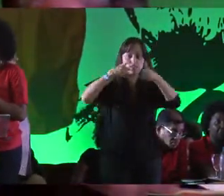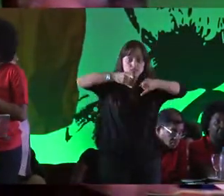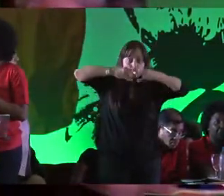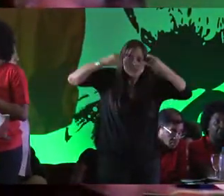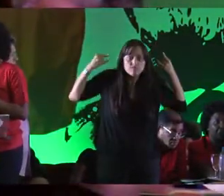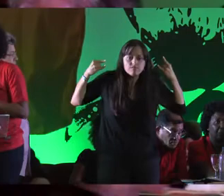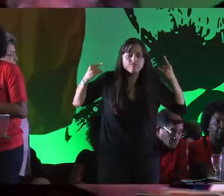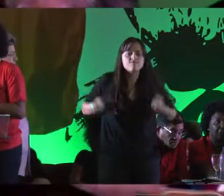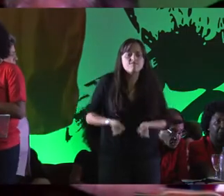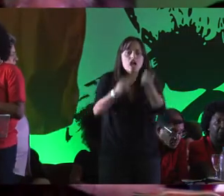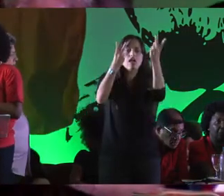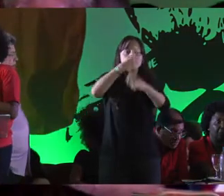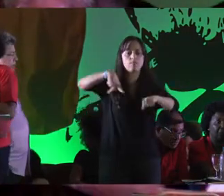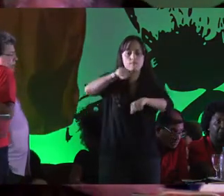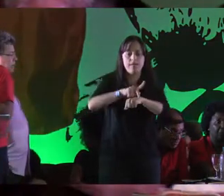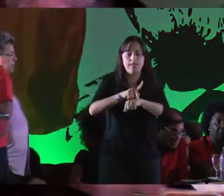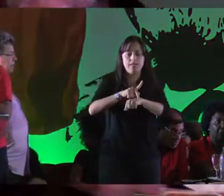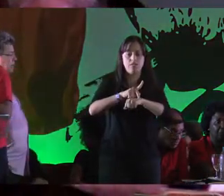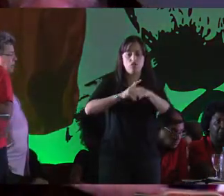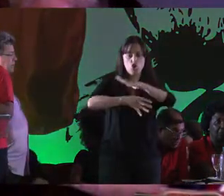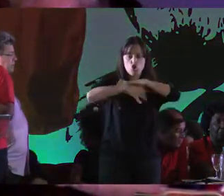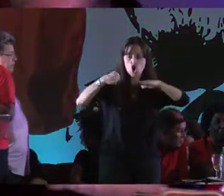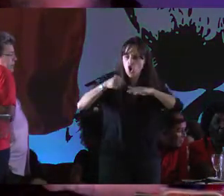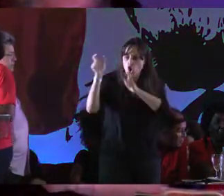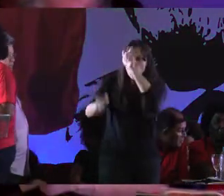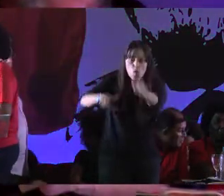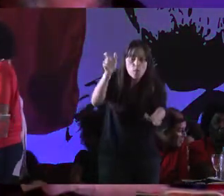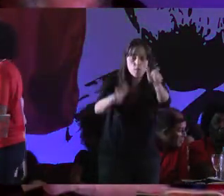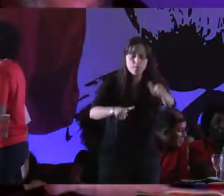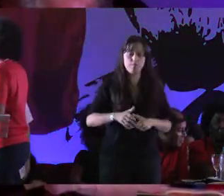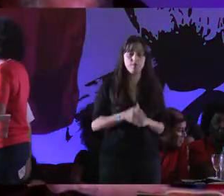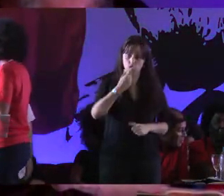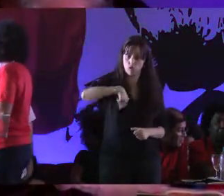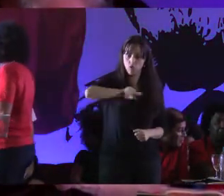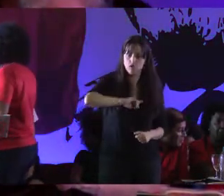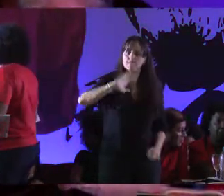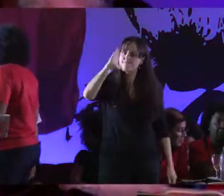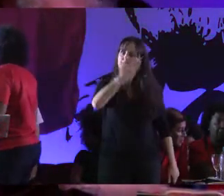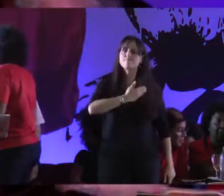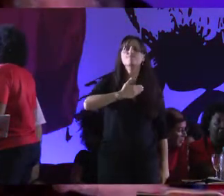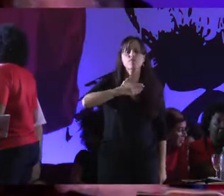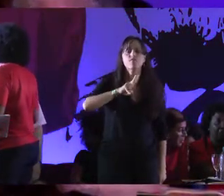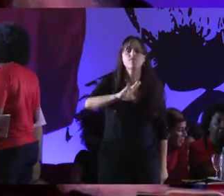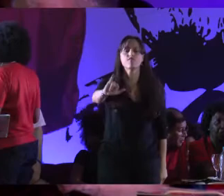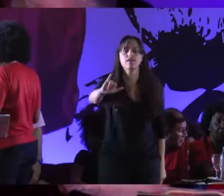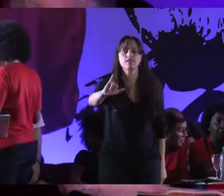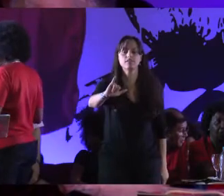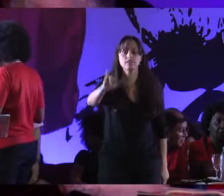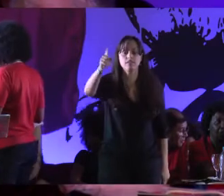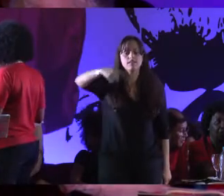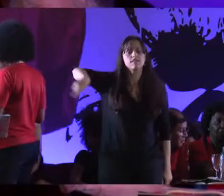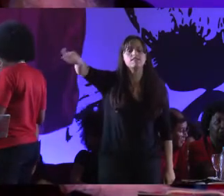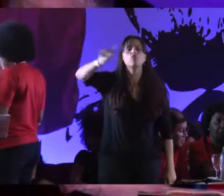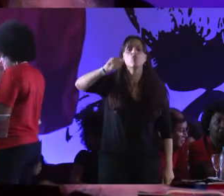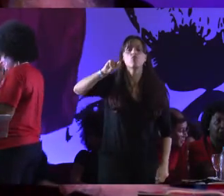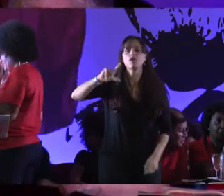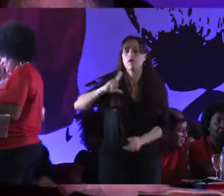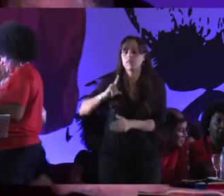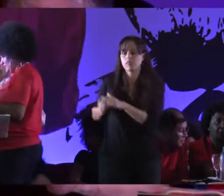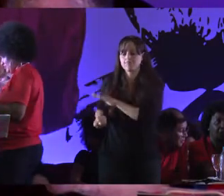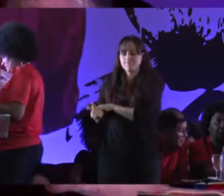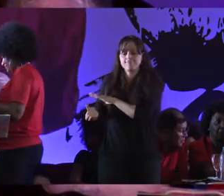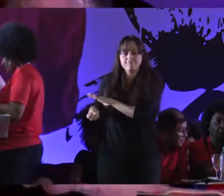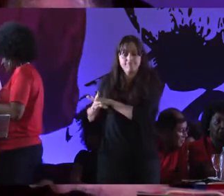golpistas, nós vamos provar que eles foram treinados e financiados